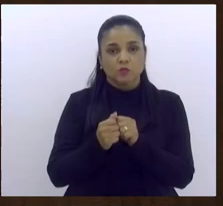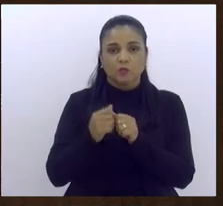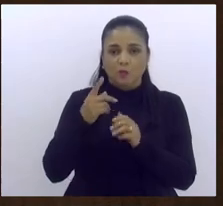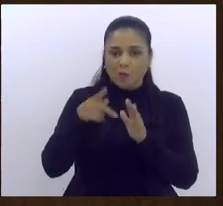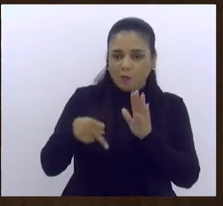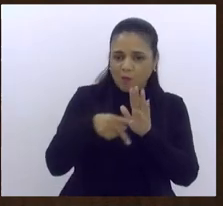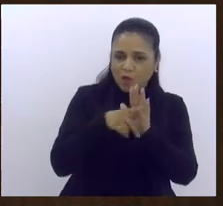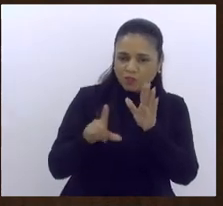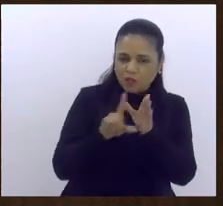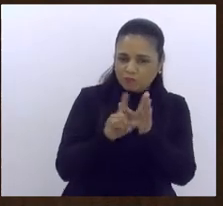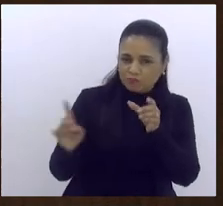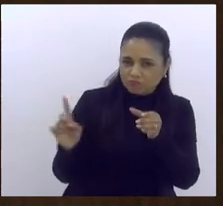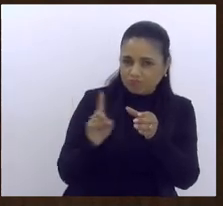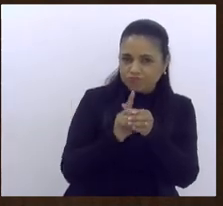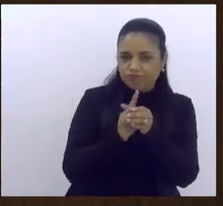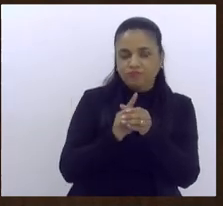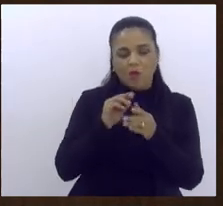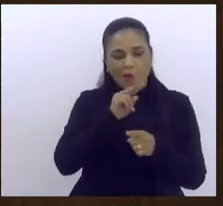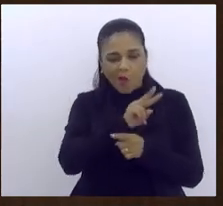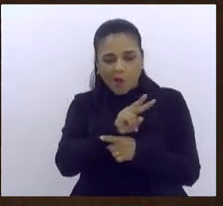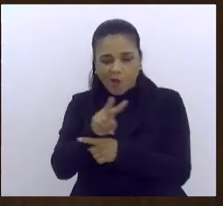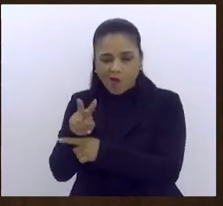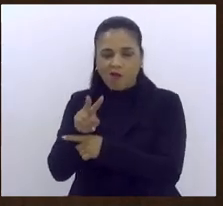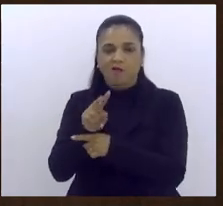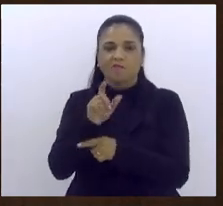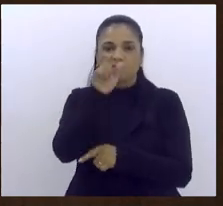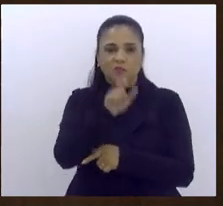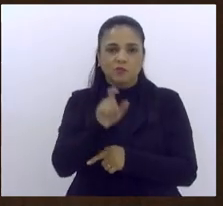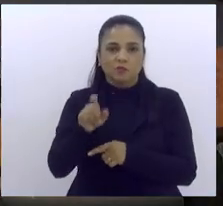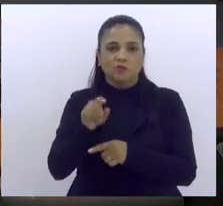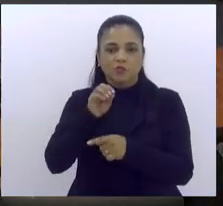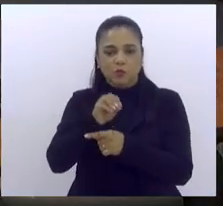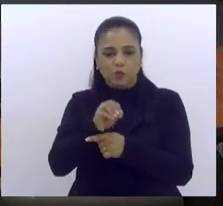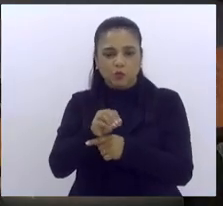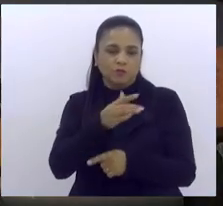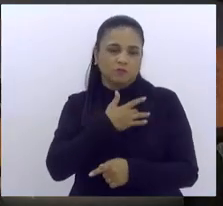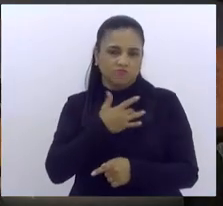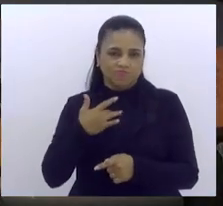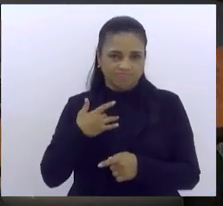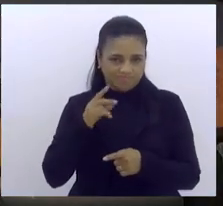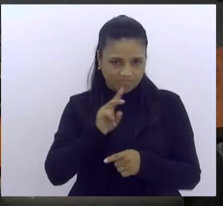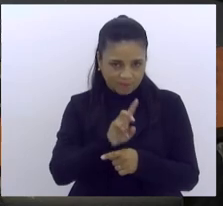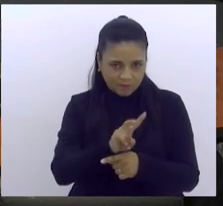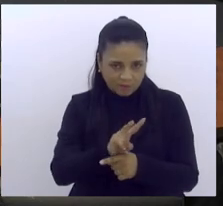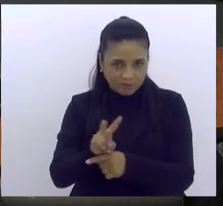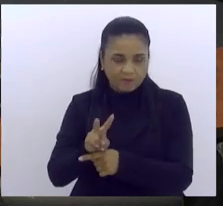conseguir olhar os cuidadores e zelar mais pela vida e pela saúde deles. Obrigada.